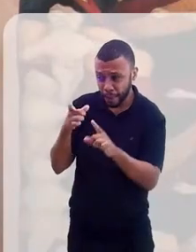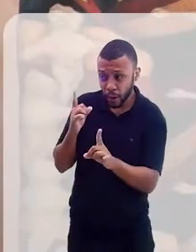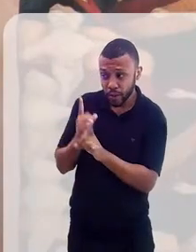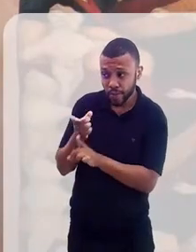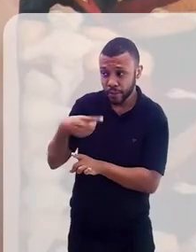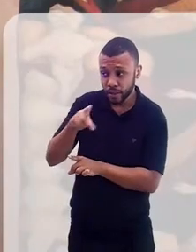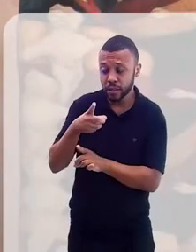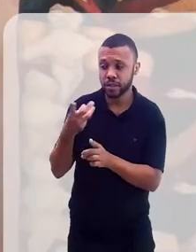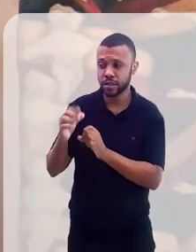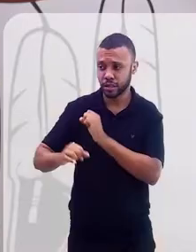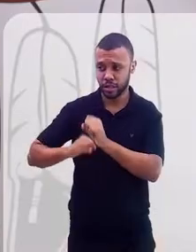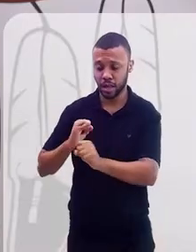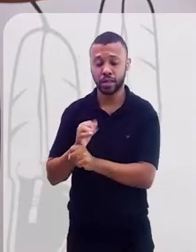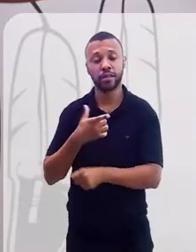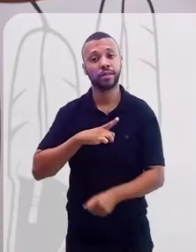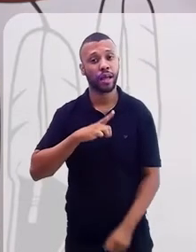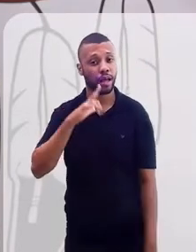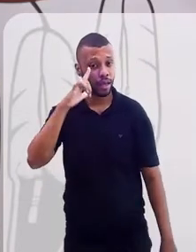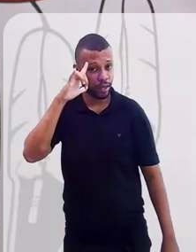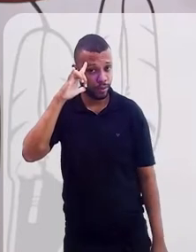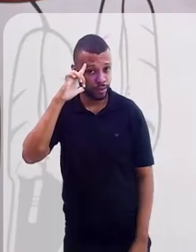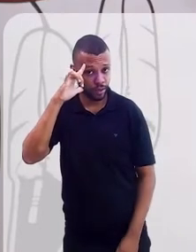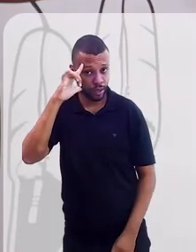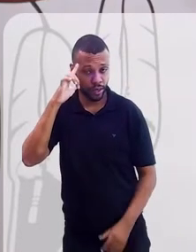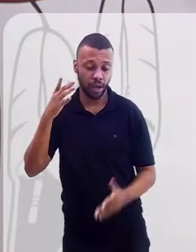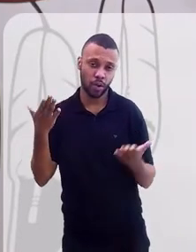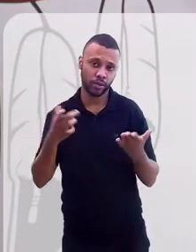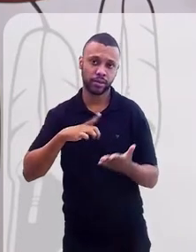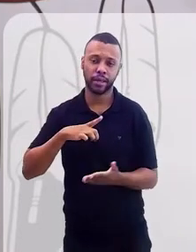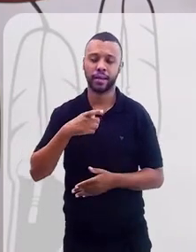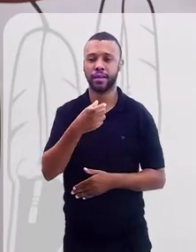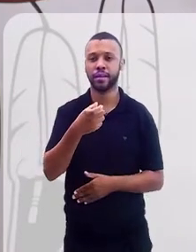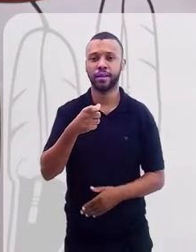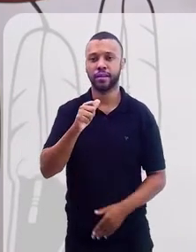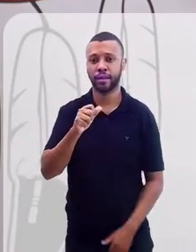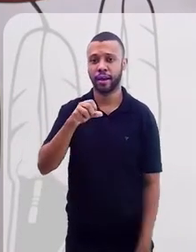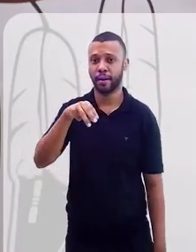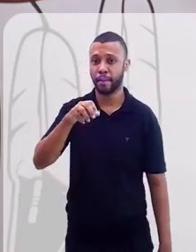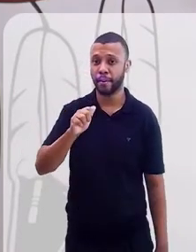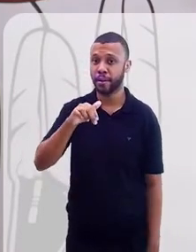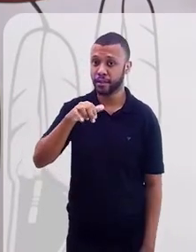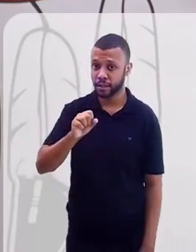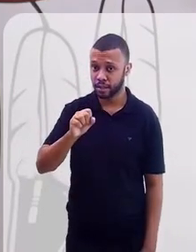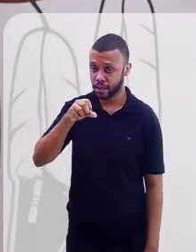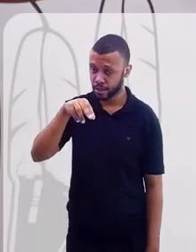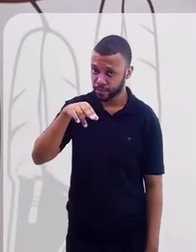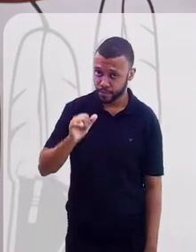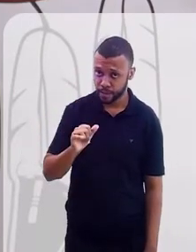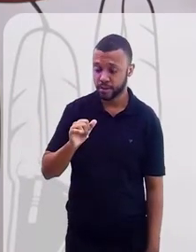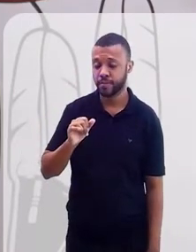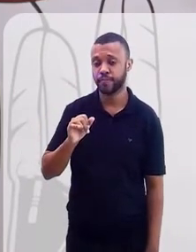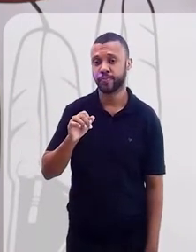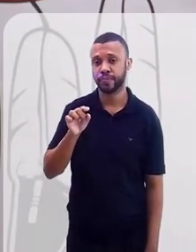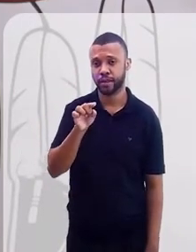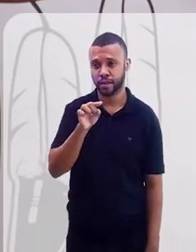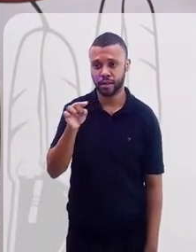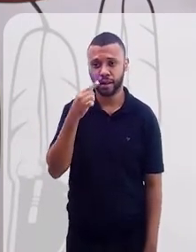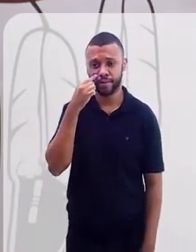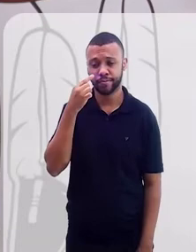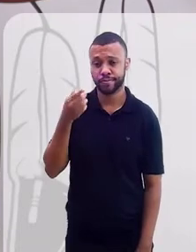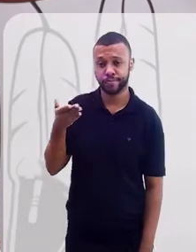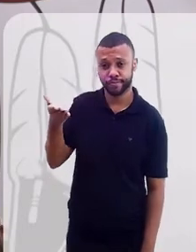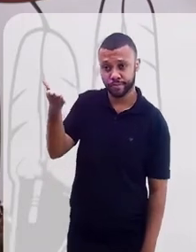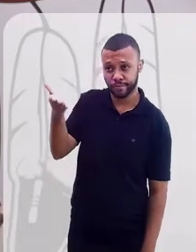encontra vocês na internet? No Instagram, hoje em dia, né, temos xamanismo, _